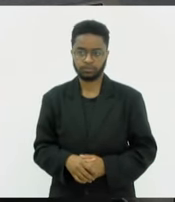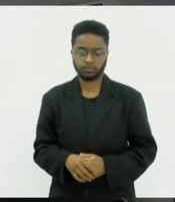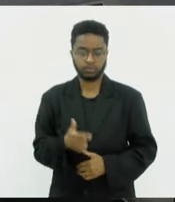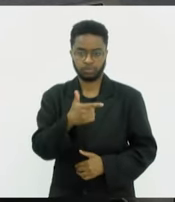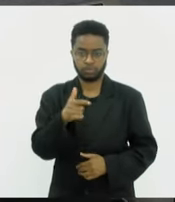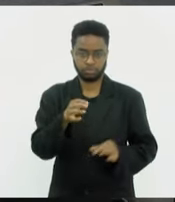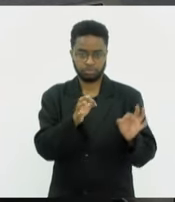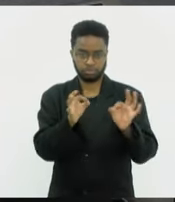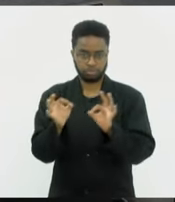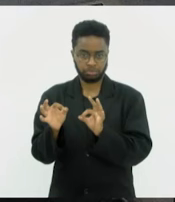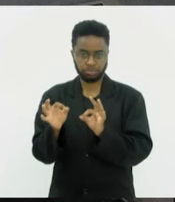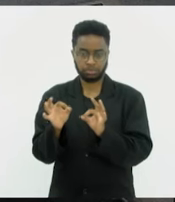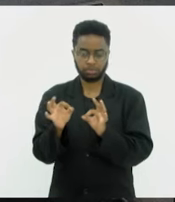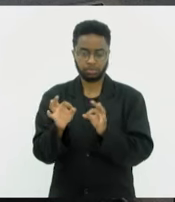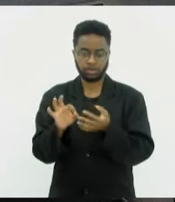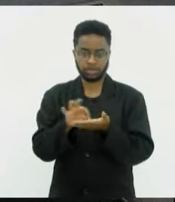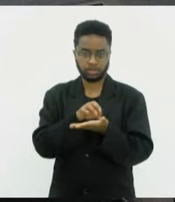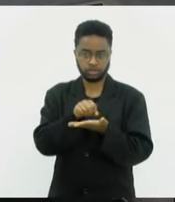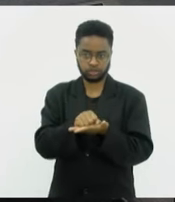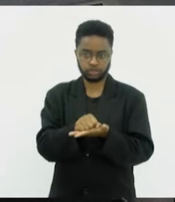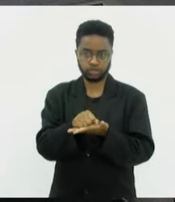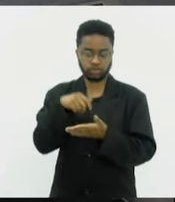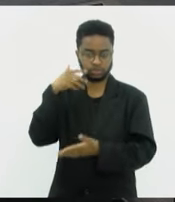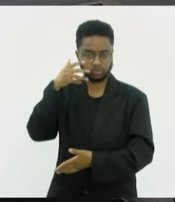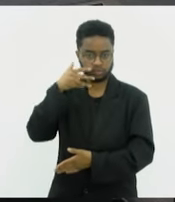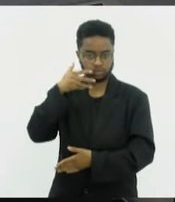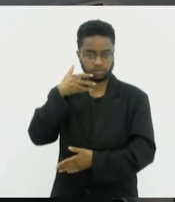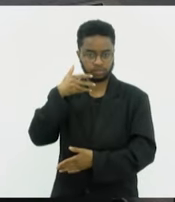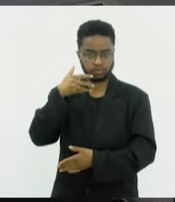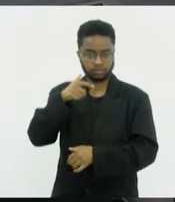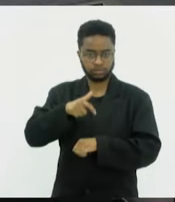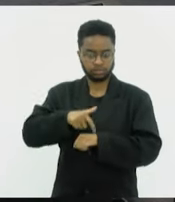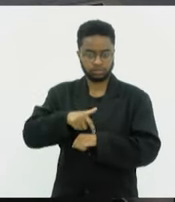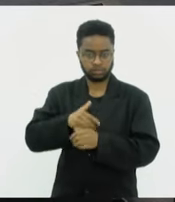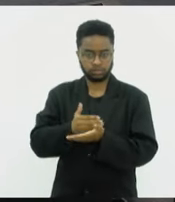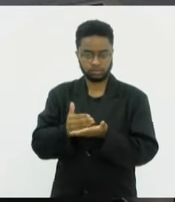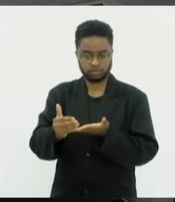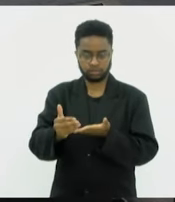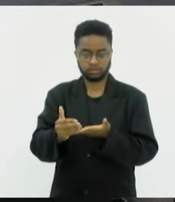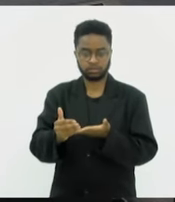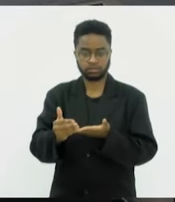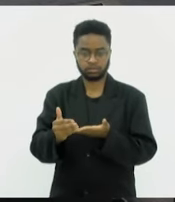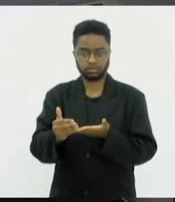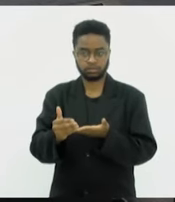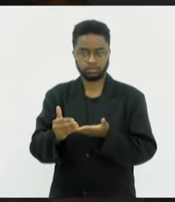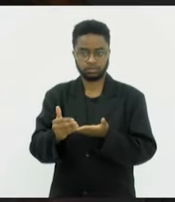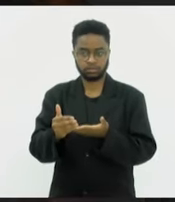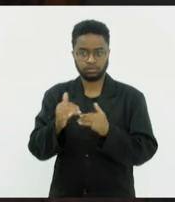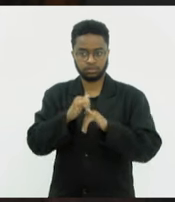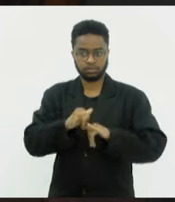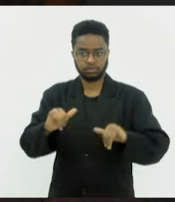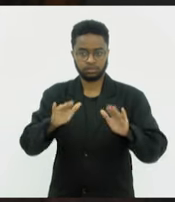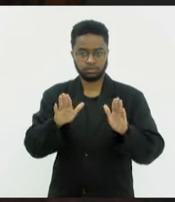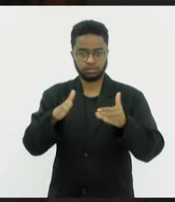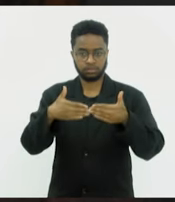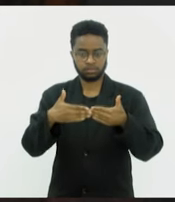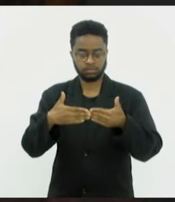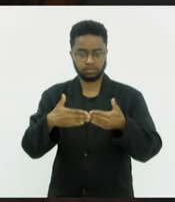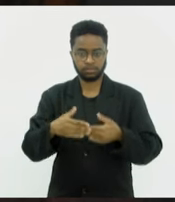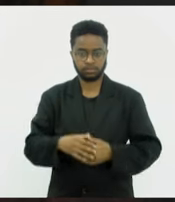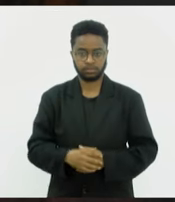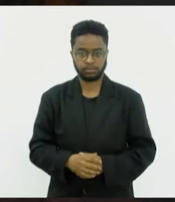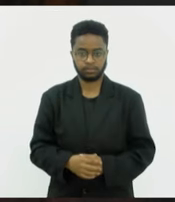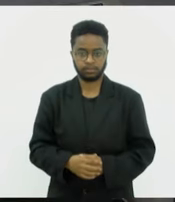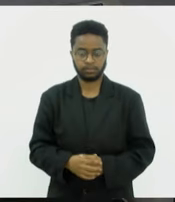Não havendo mais nenhum inscrito no expediente inicial, declaro encerrada a sessão.